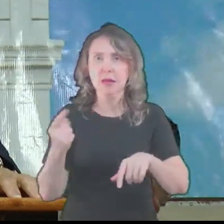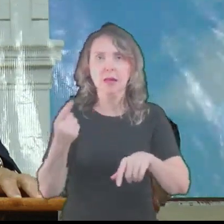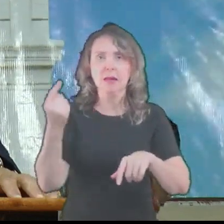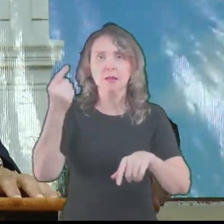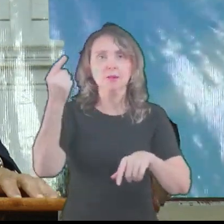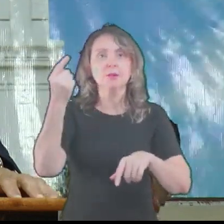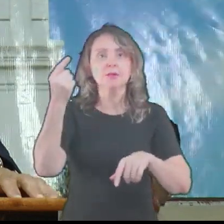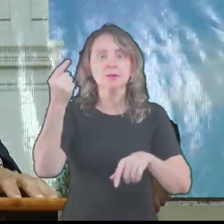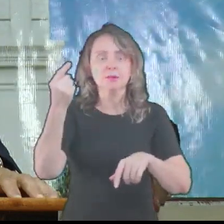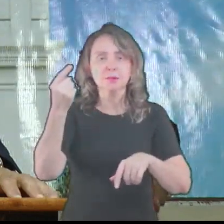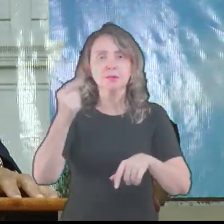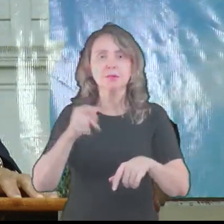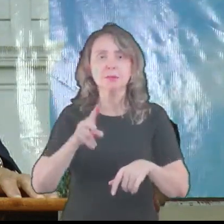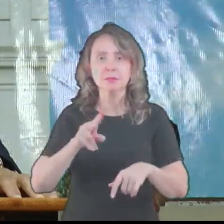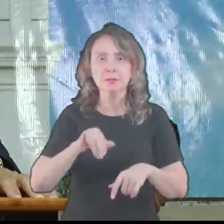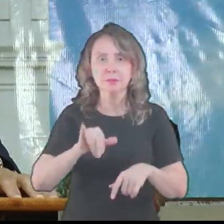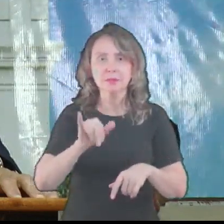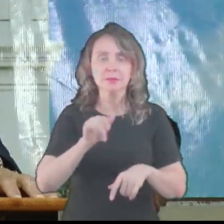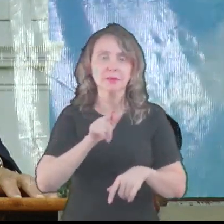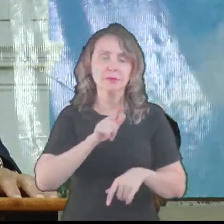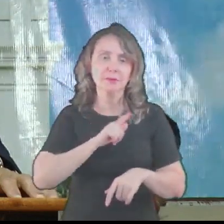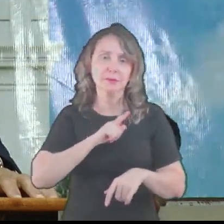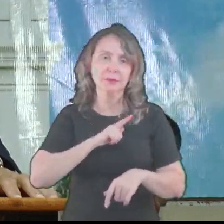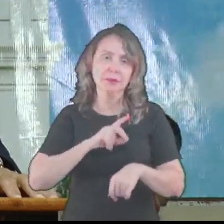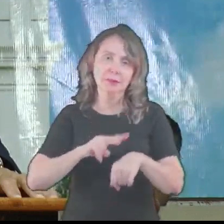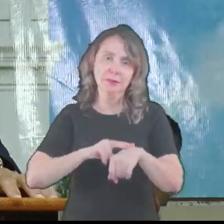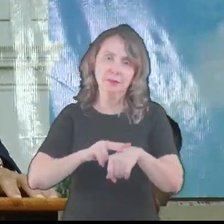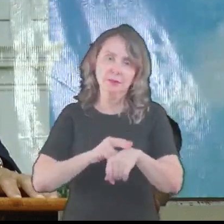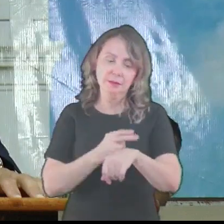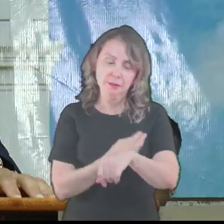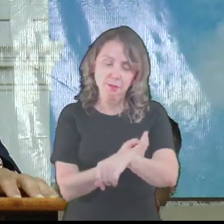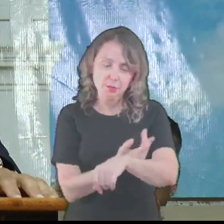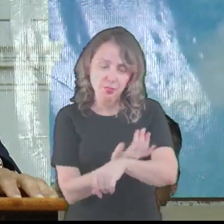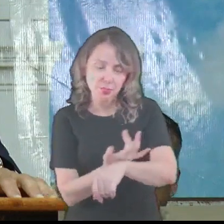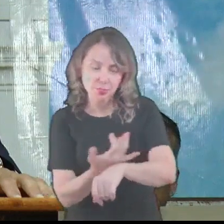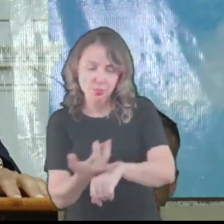haverá o seu pasto.